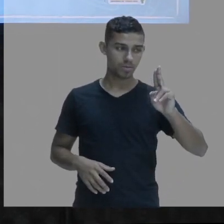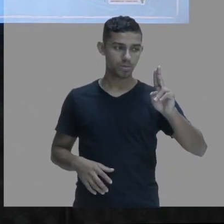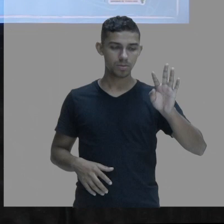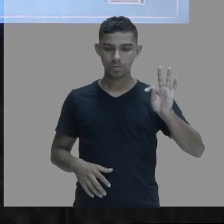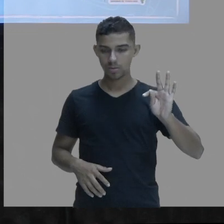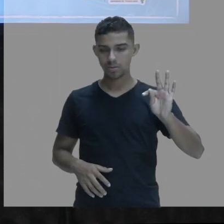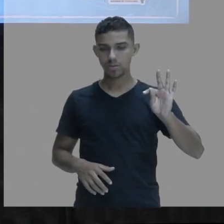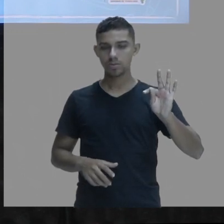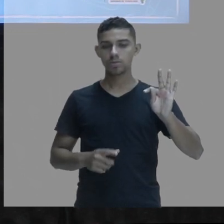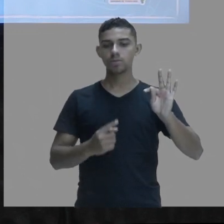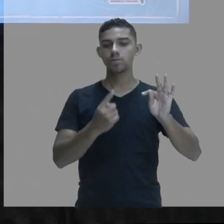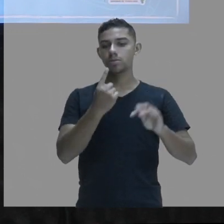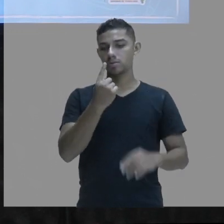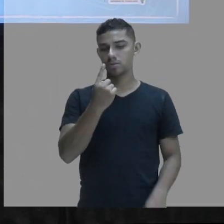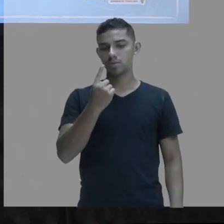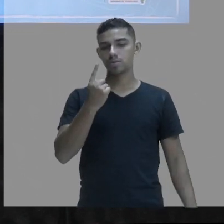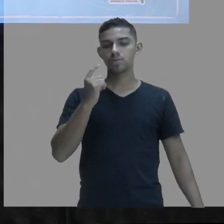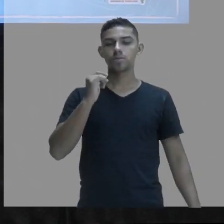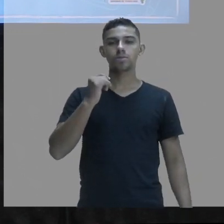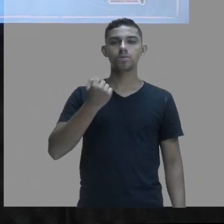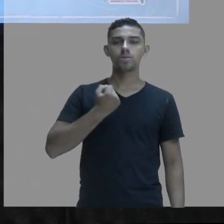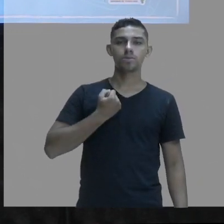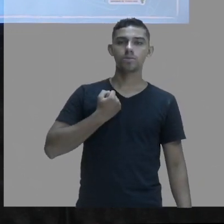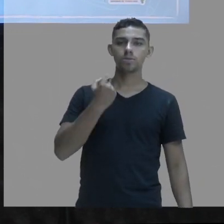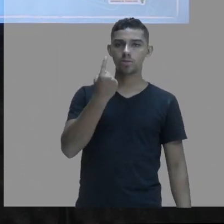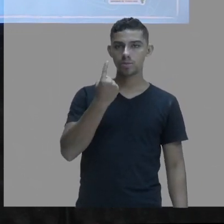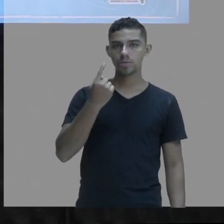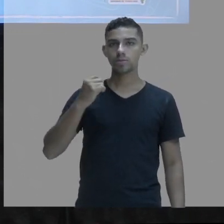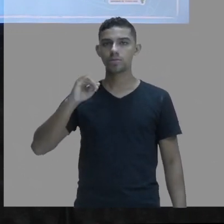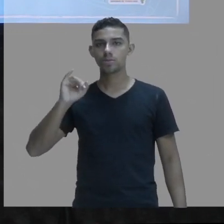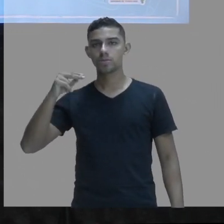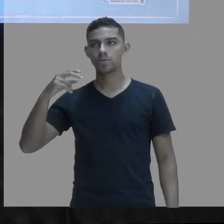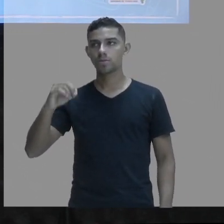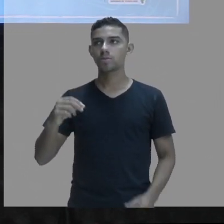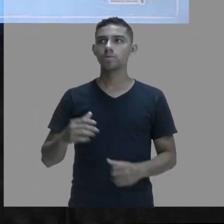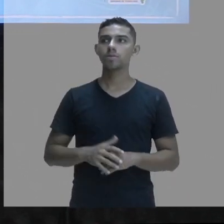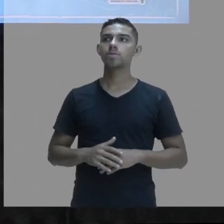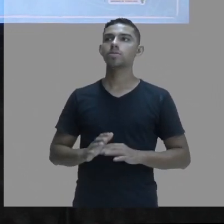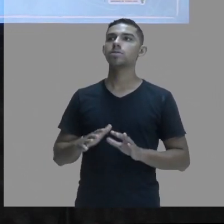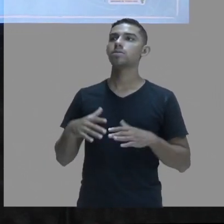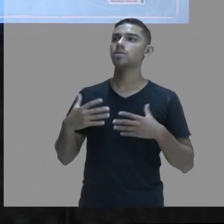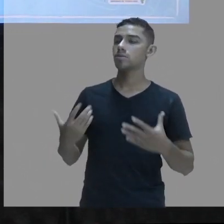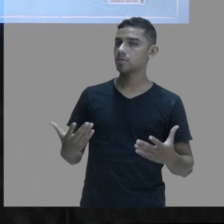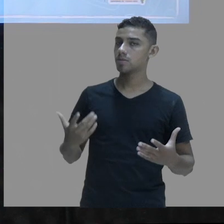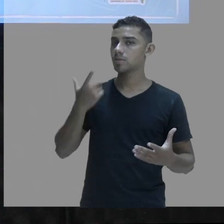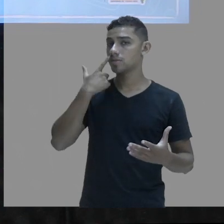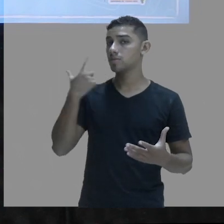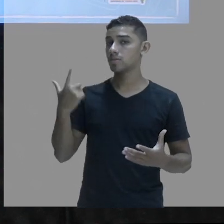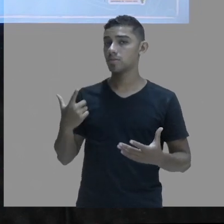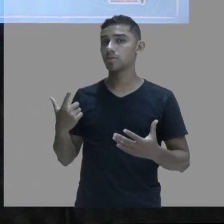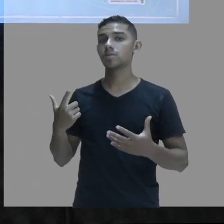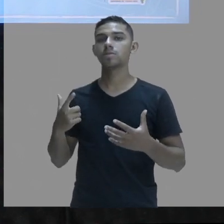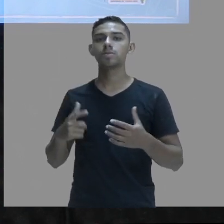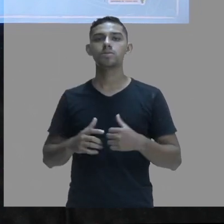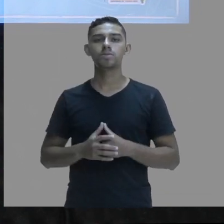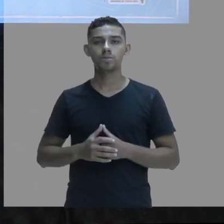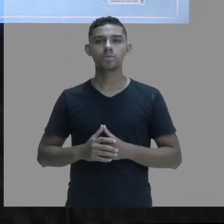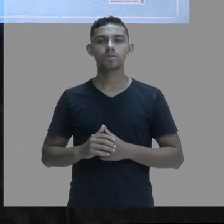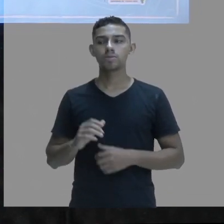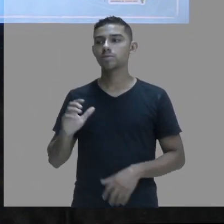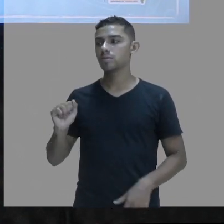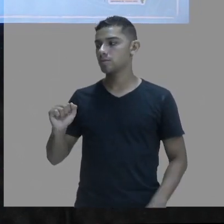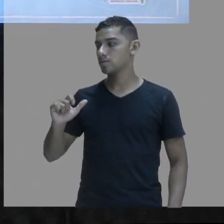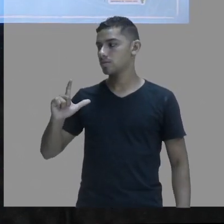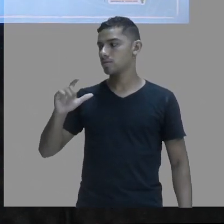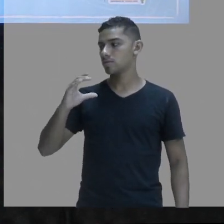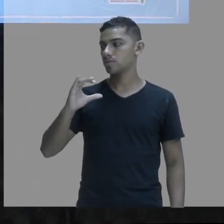but-1-ino. Lembrando, assim como os alcinos com 4 ou mais carbonos, eu vou